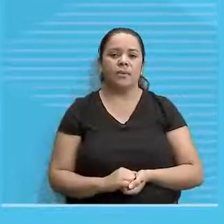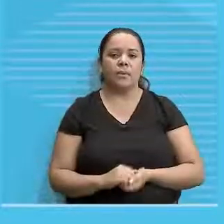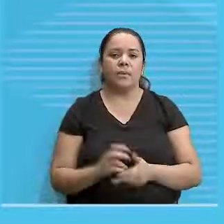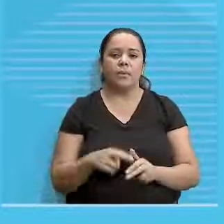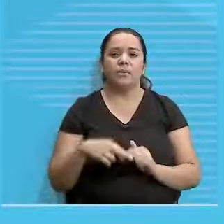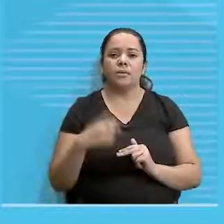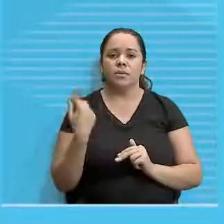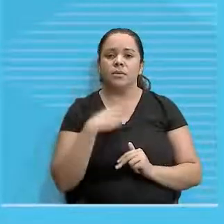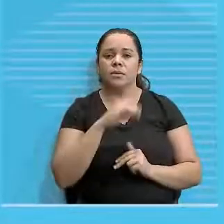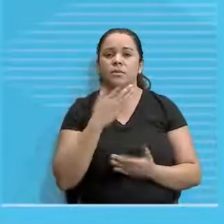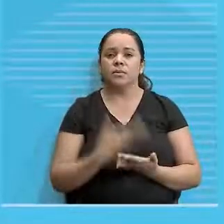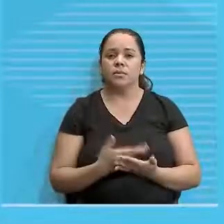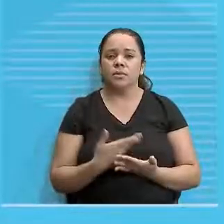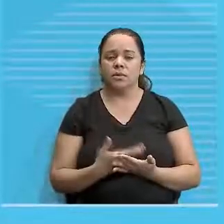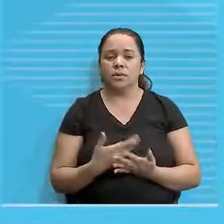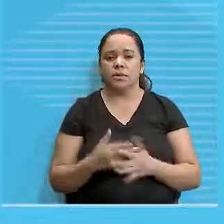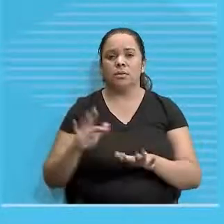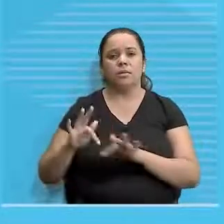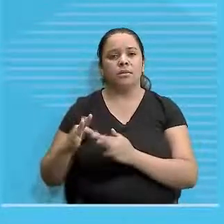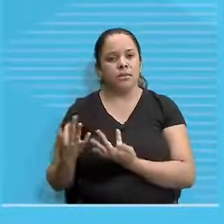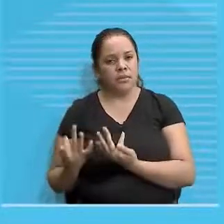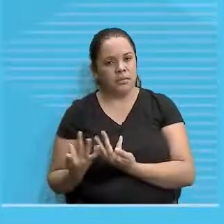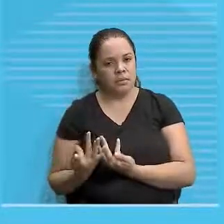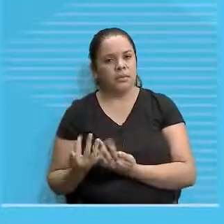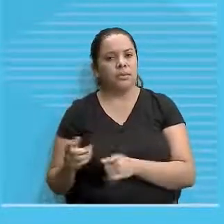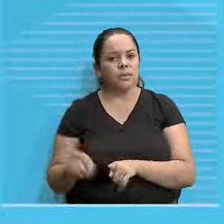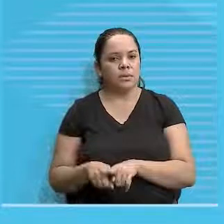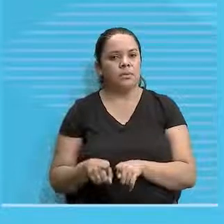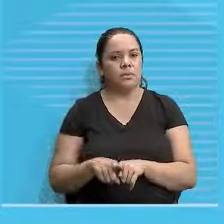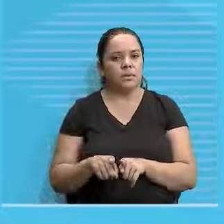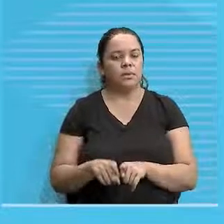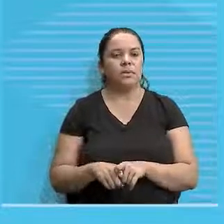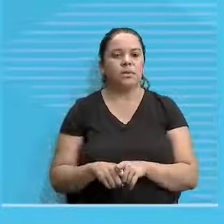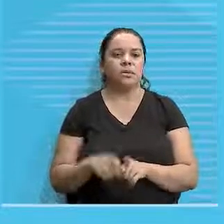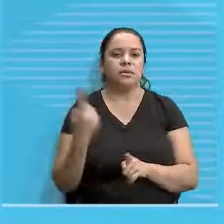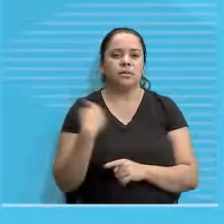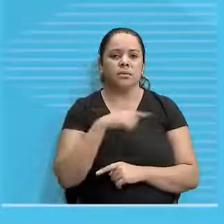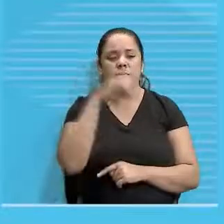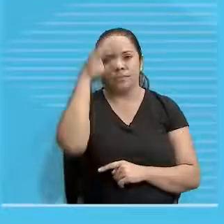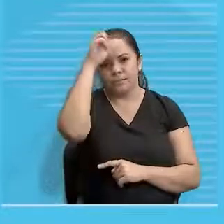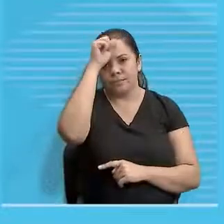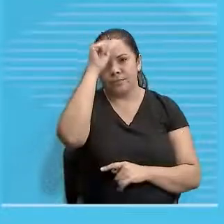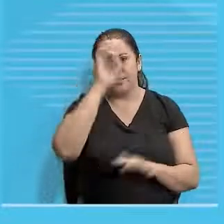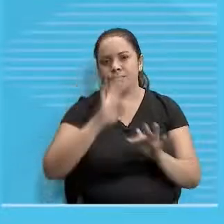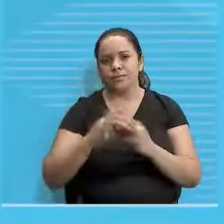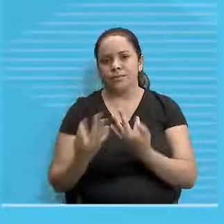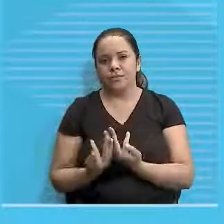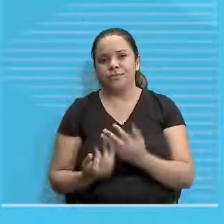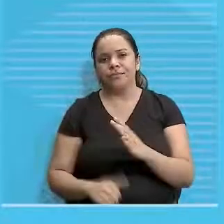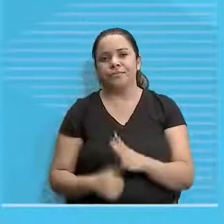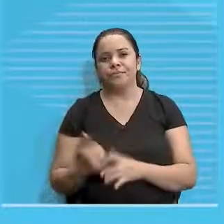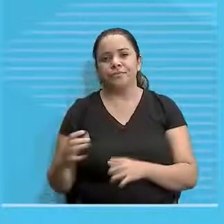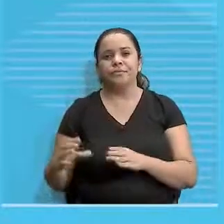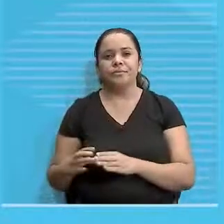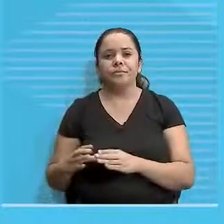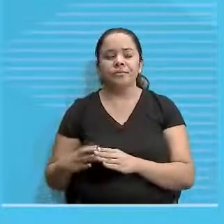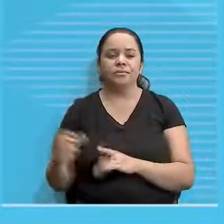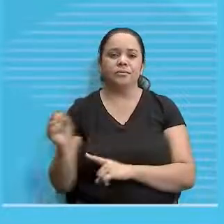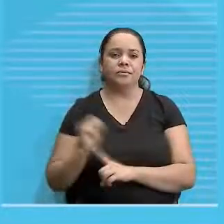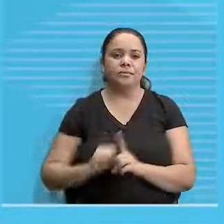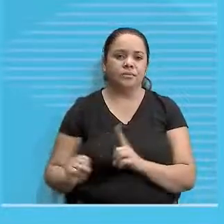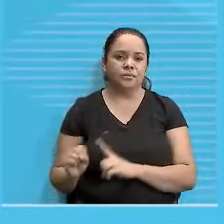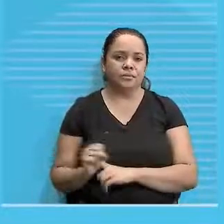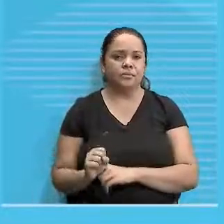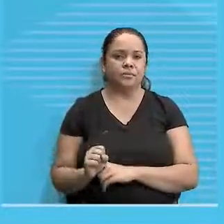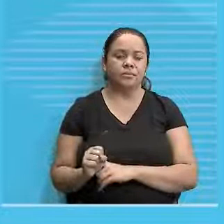aqui também a família, porque nós aprendemos que a família é o nosso primeiro grupo social. É dentro da família